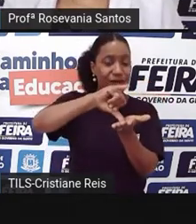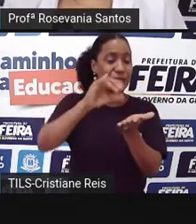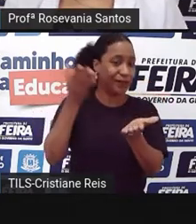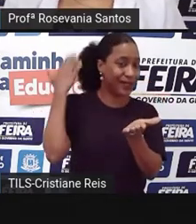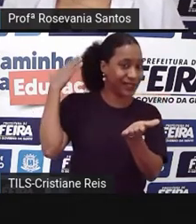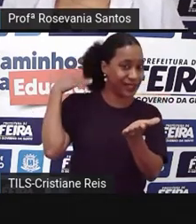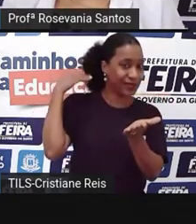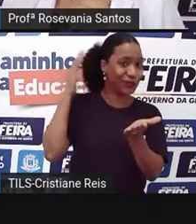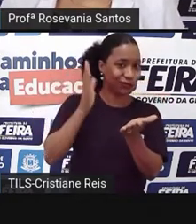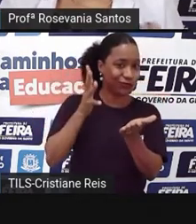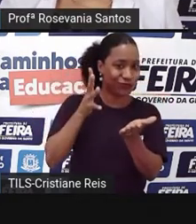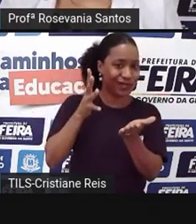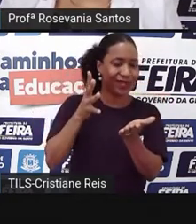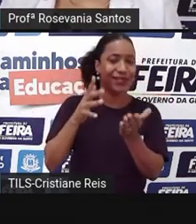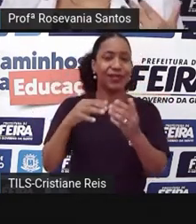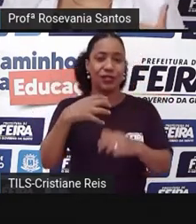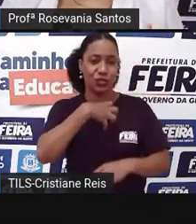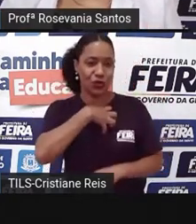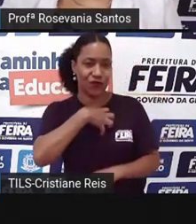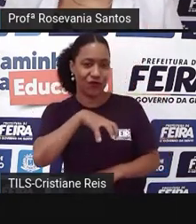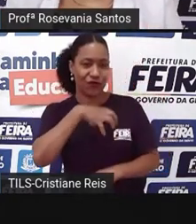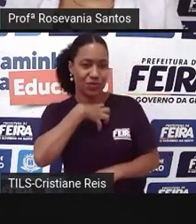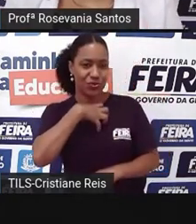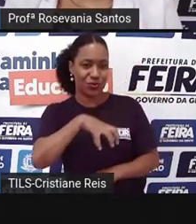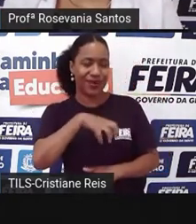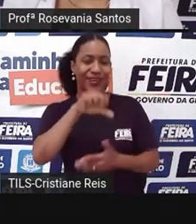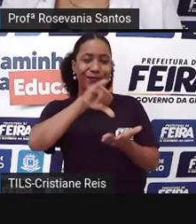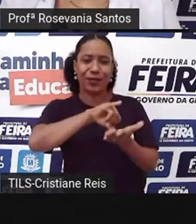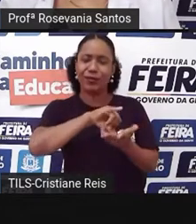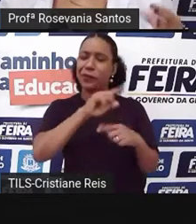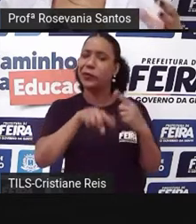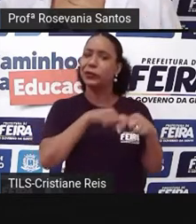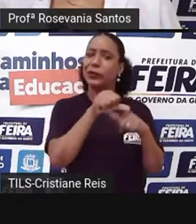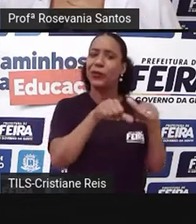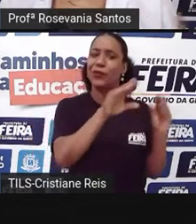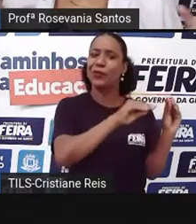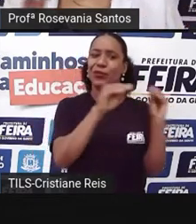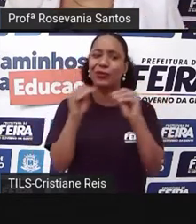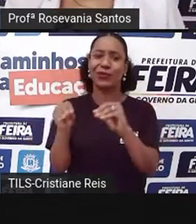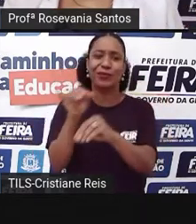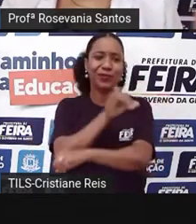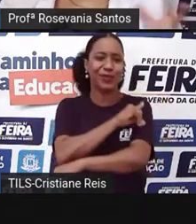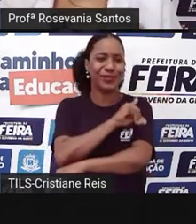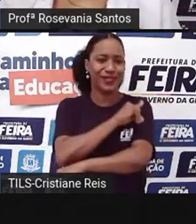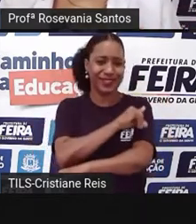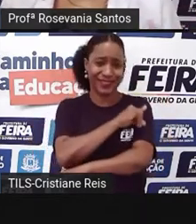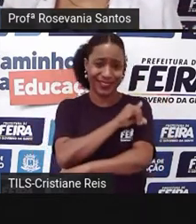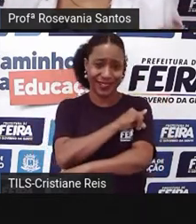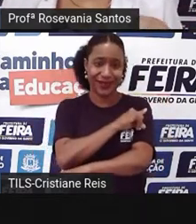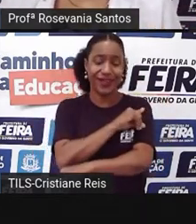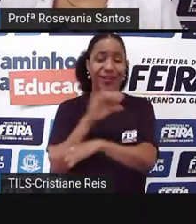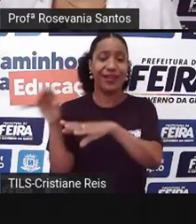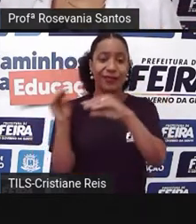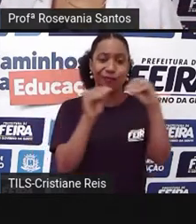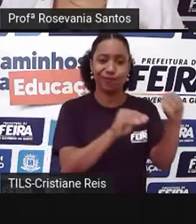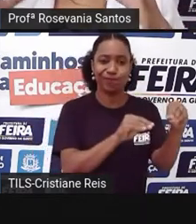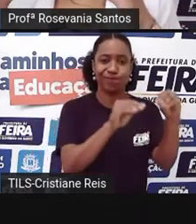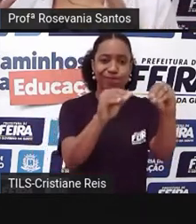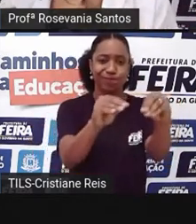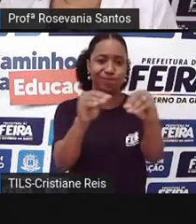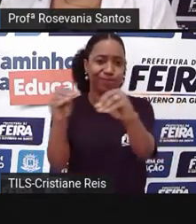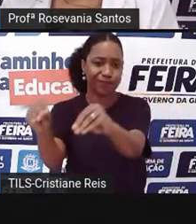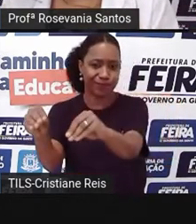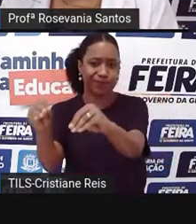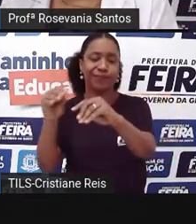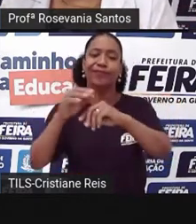foi, né, em Salvador, de Salvador mudou para o Rio de Janeiro. E o que marcou mesmo essa mudança de eixo econômico